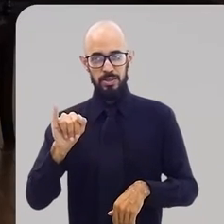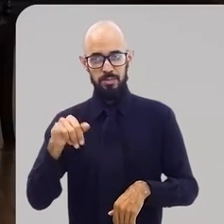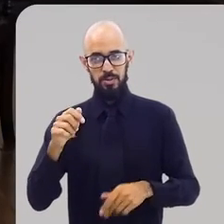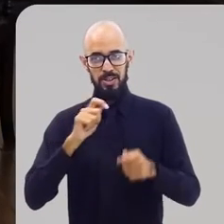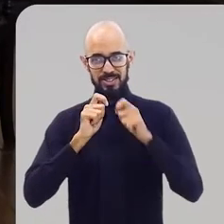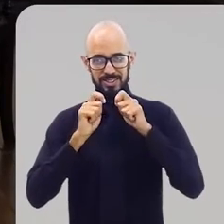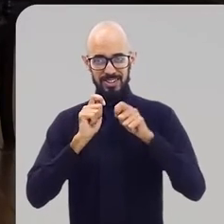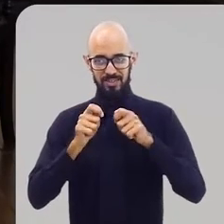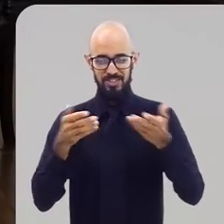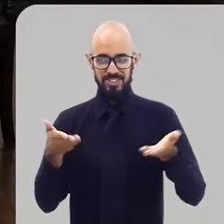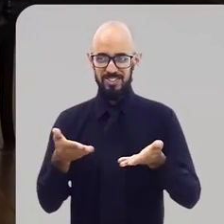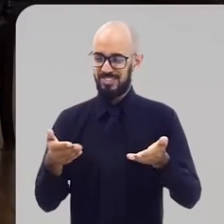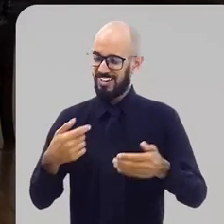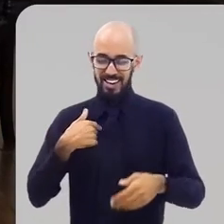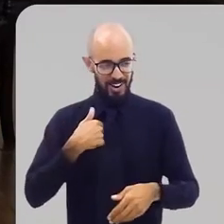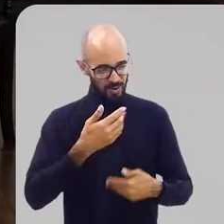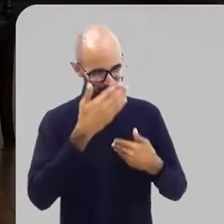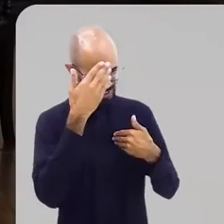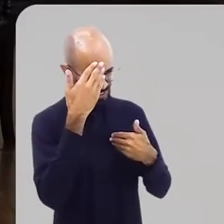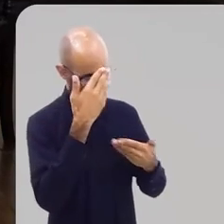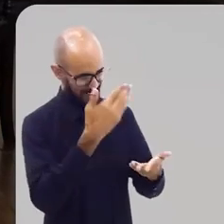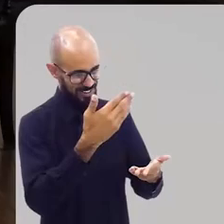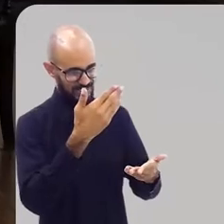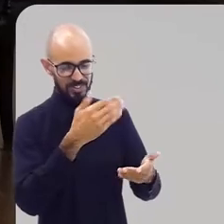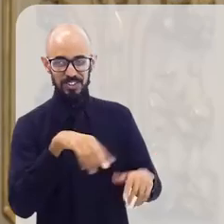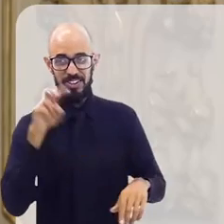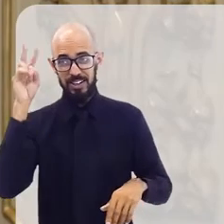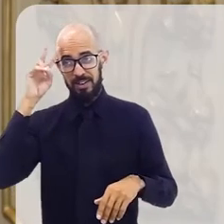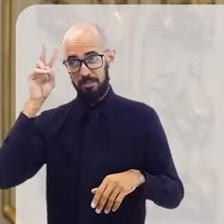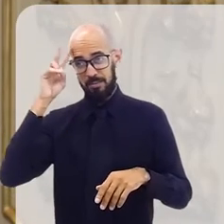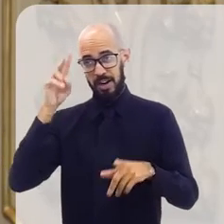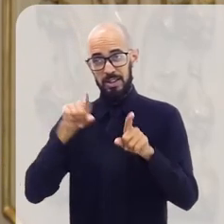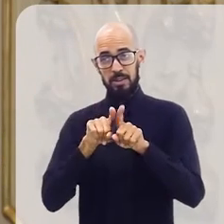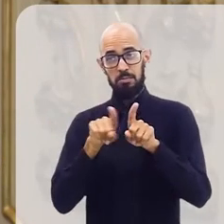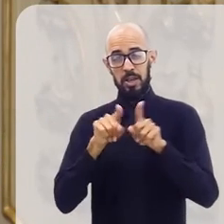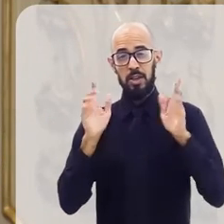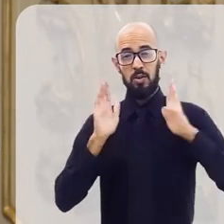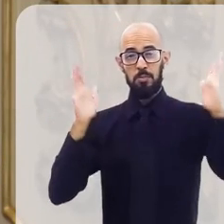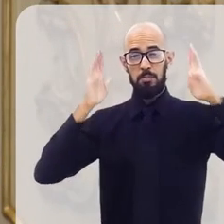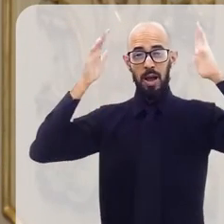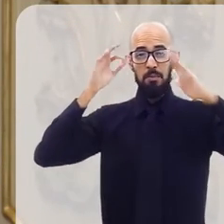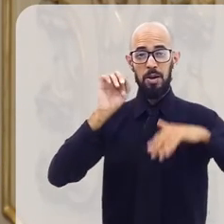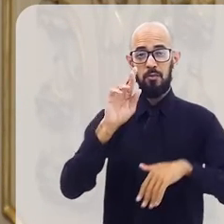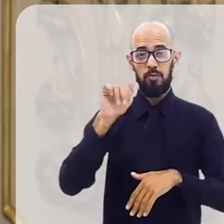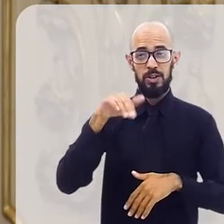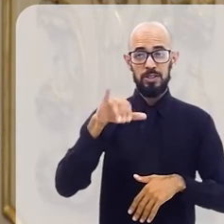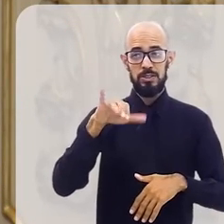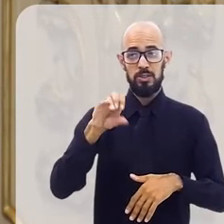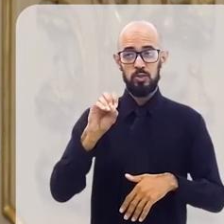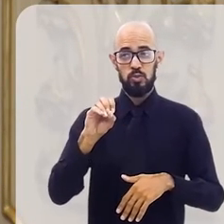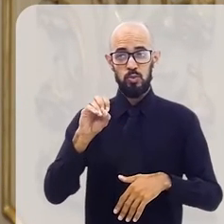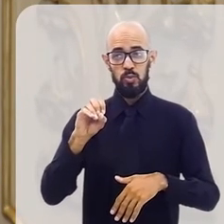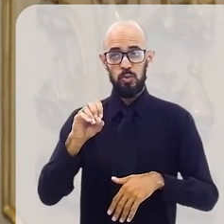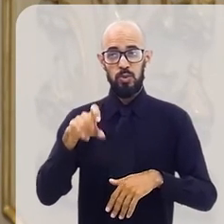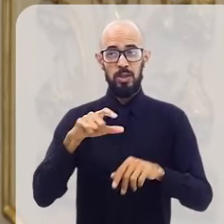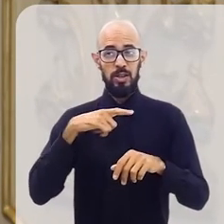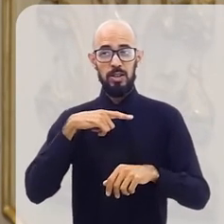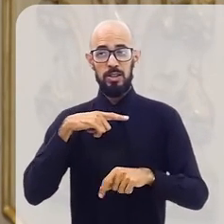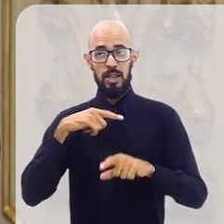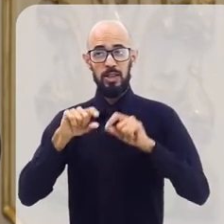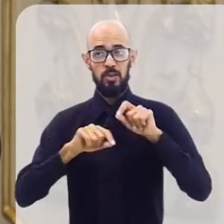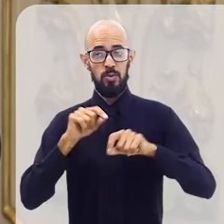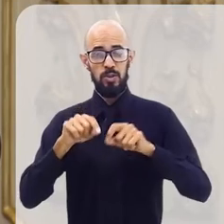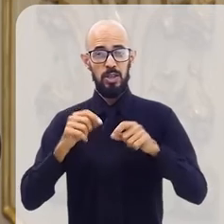essa entrevista que nós podemos ter aqui hoje do que agradeço a E lembrando que o nosso Papa Francisco é tem